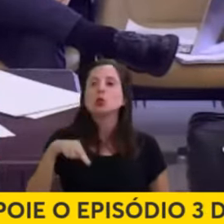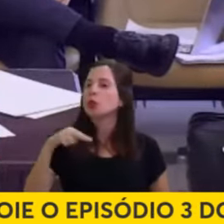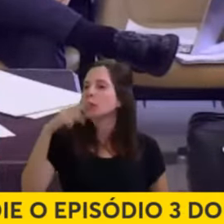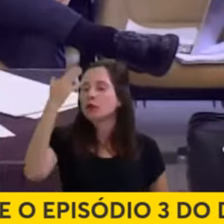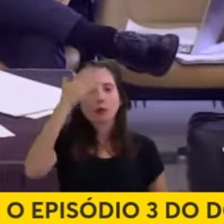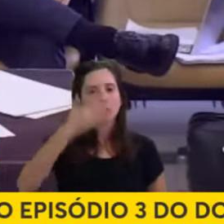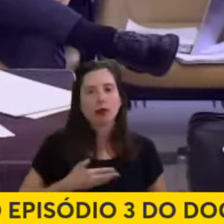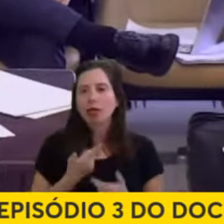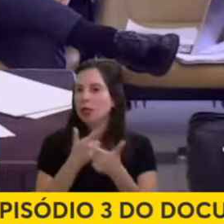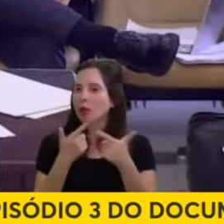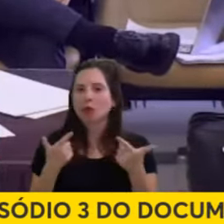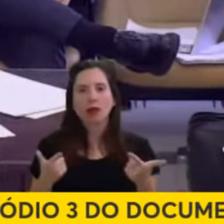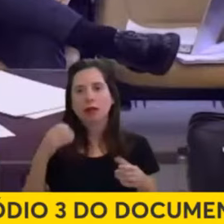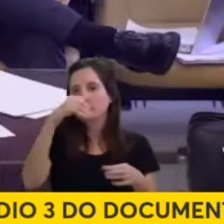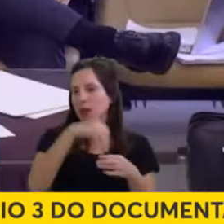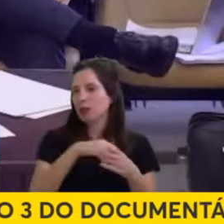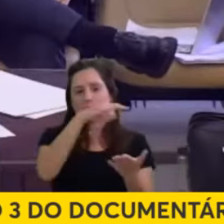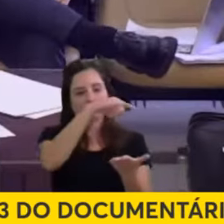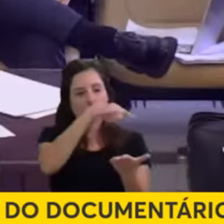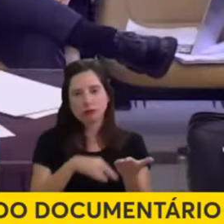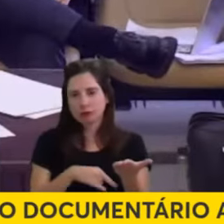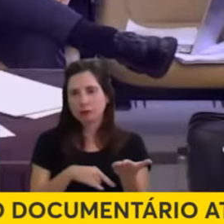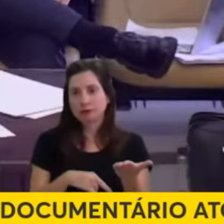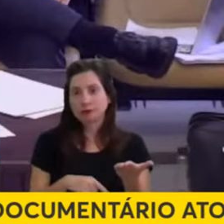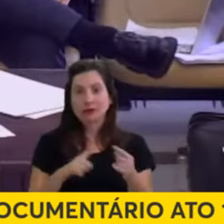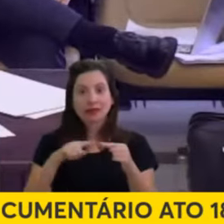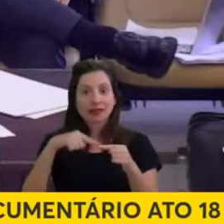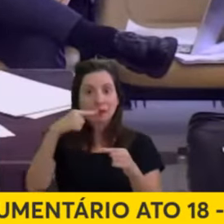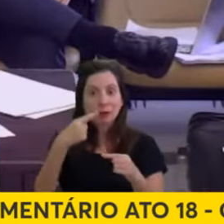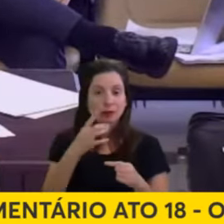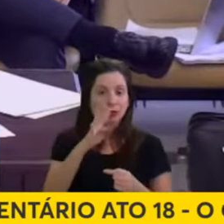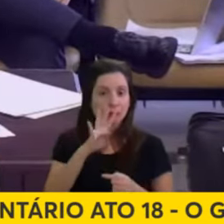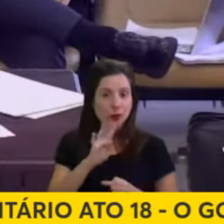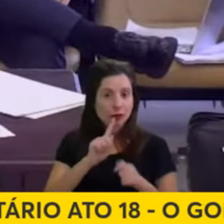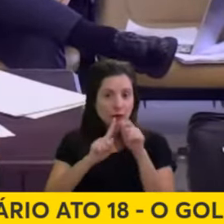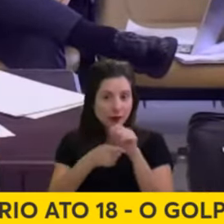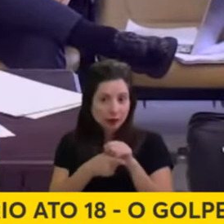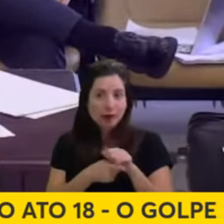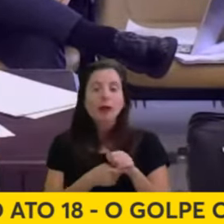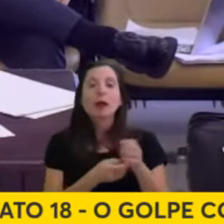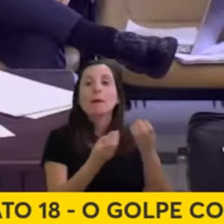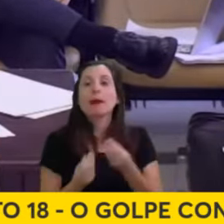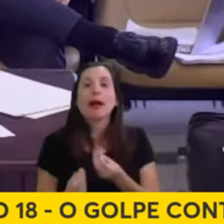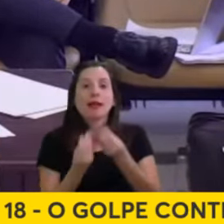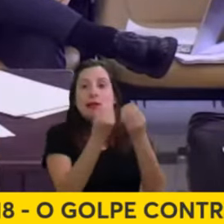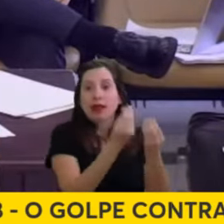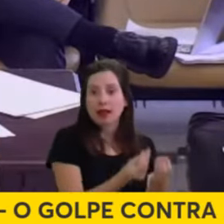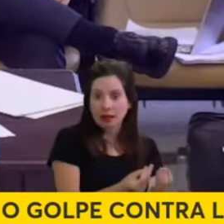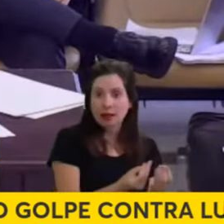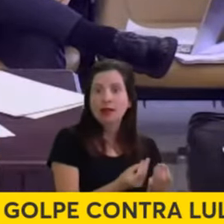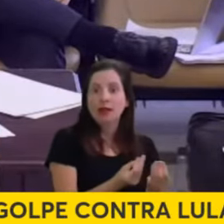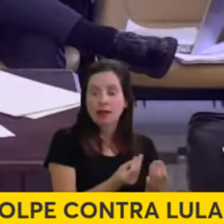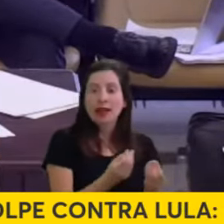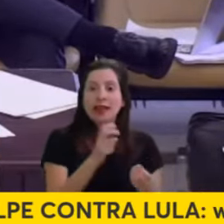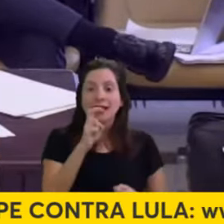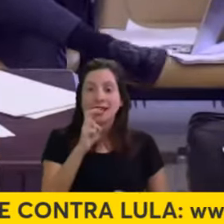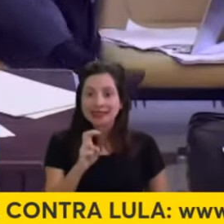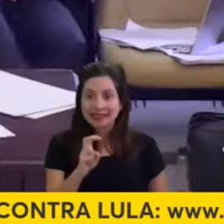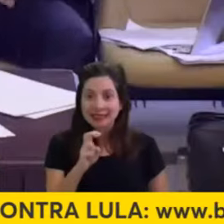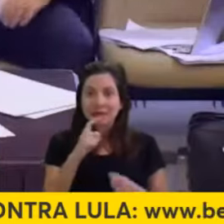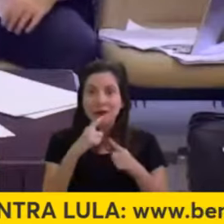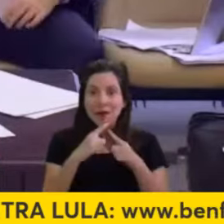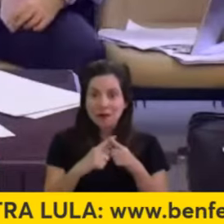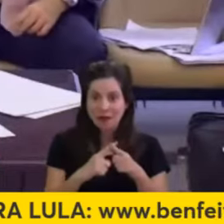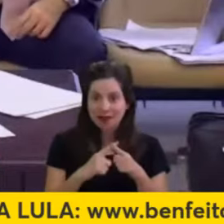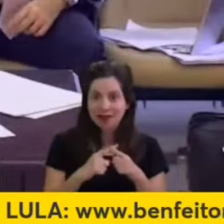comprovação disso nos autos pelo período de 4 meses para receber 250.000 por mês esse valor representava pelo menos cinco vezes o valor que a União Brasil